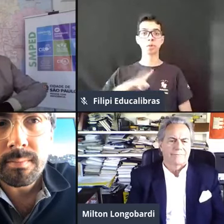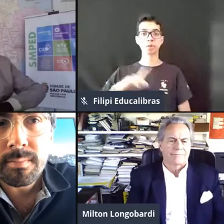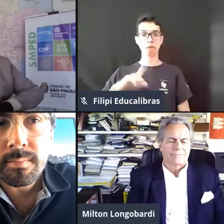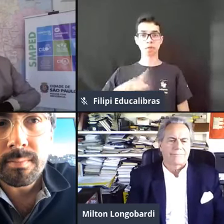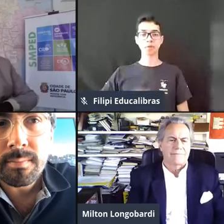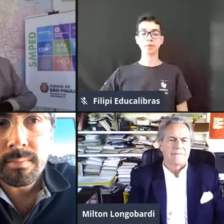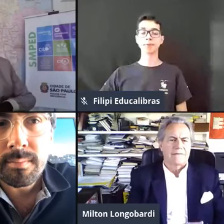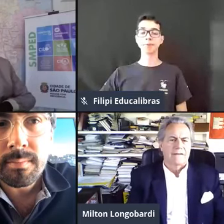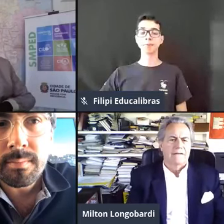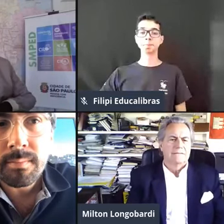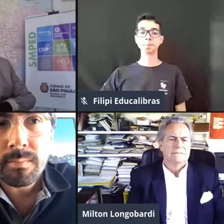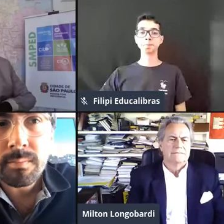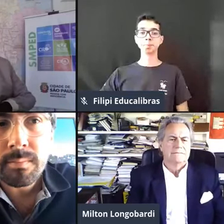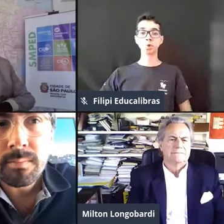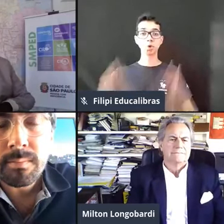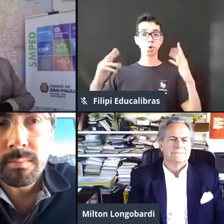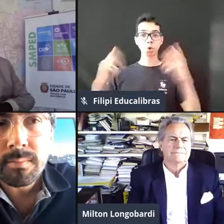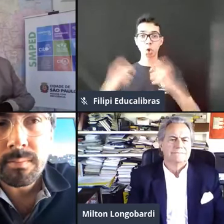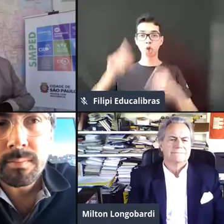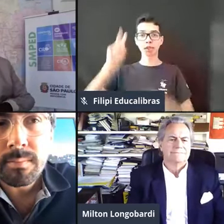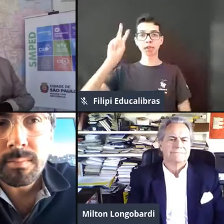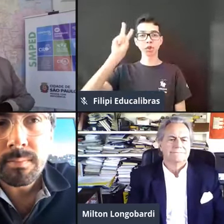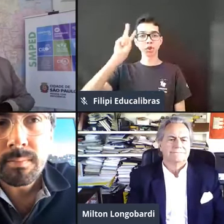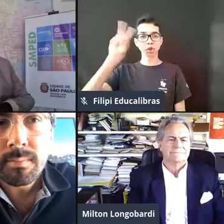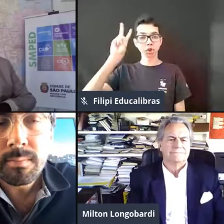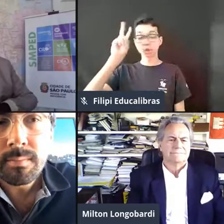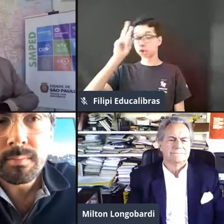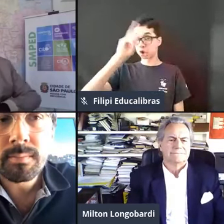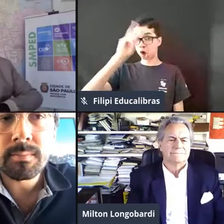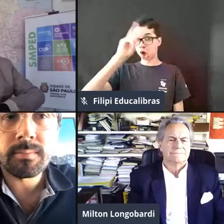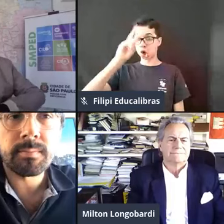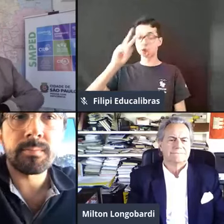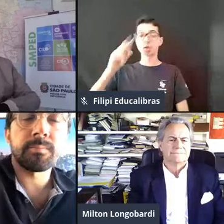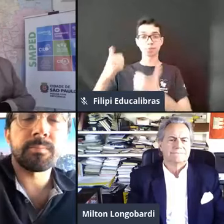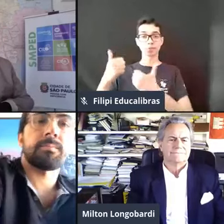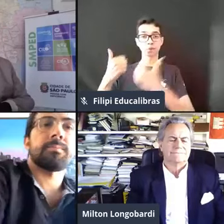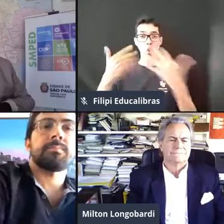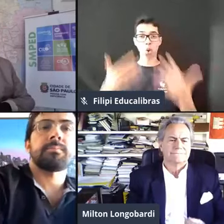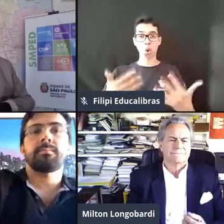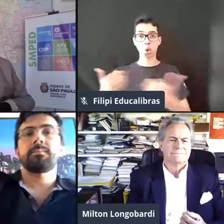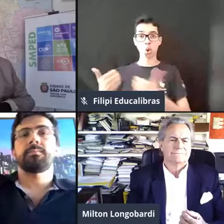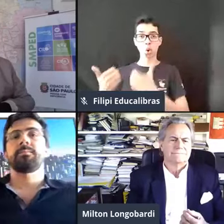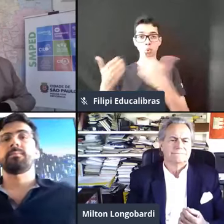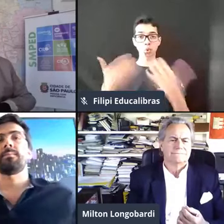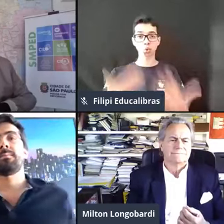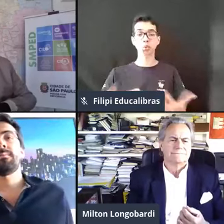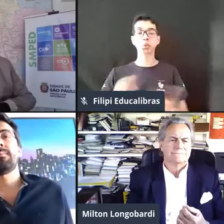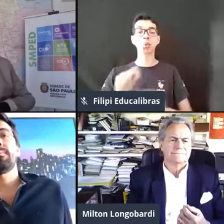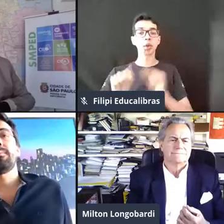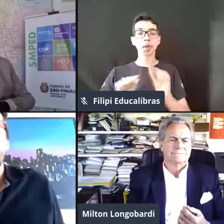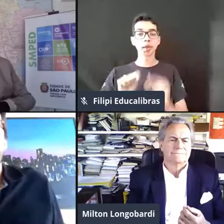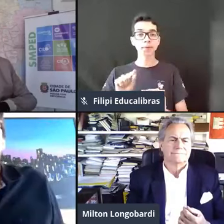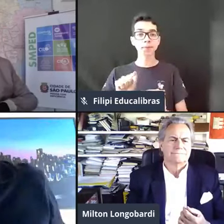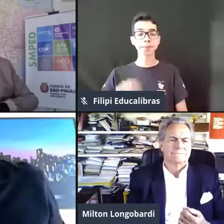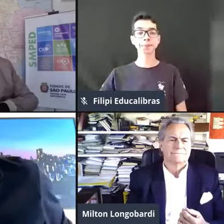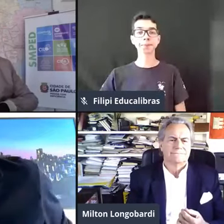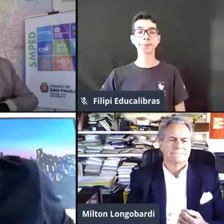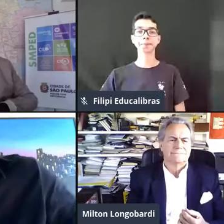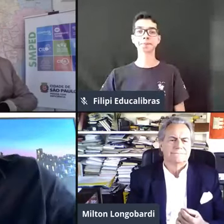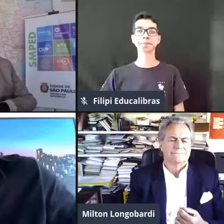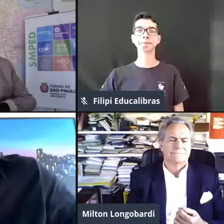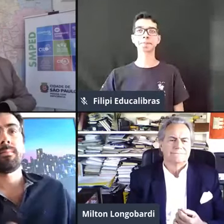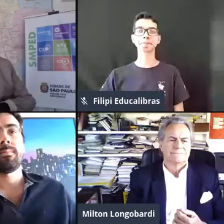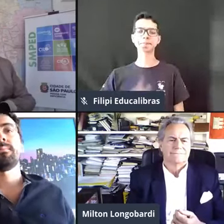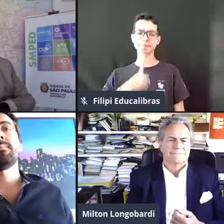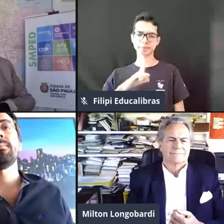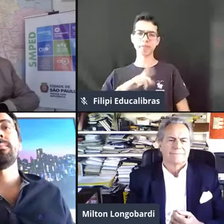que toda essa história que você contou, você tem direcionado a sua atenção para vários projetos, mas um